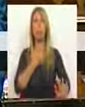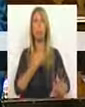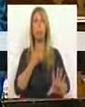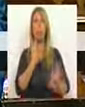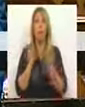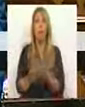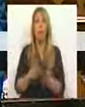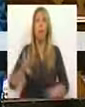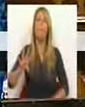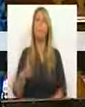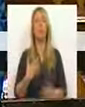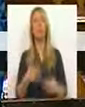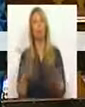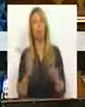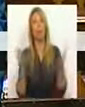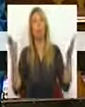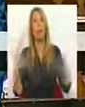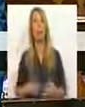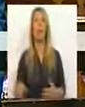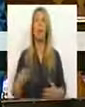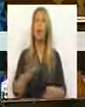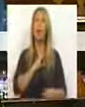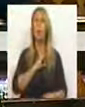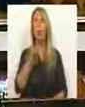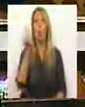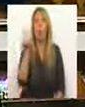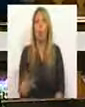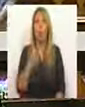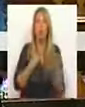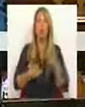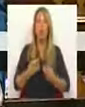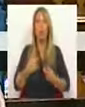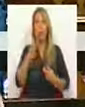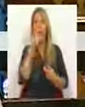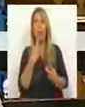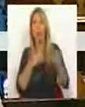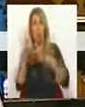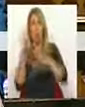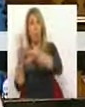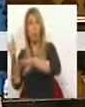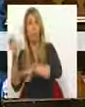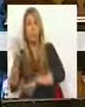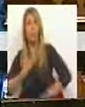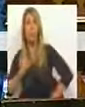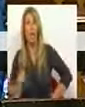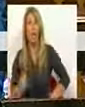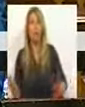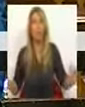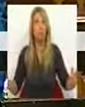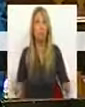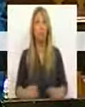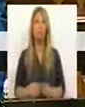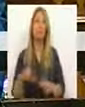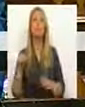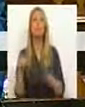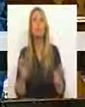O senhor esperava que o senhor deputado me fizesse uma pergunta, pelos vistos colocou a pergunta ao CDS. Portanto, também não tinha